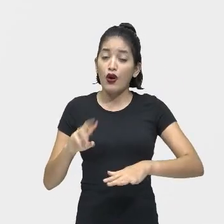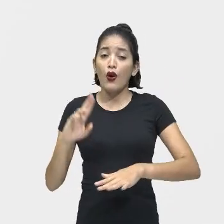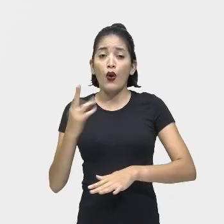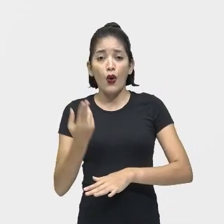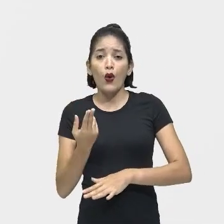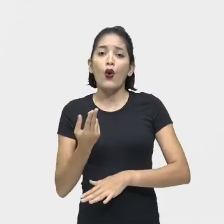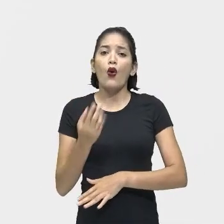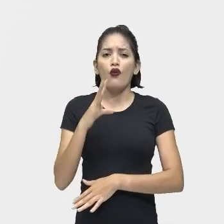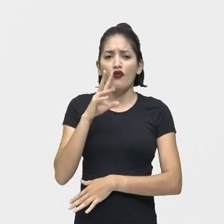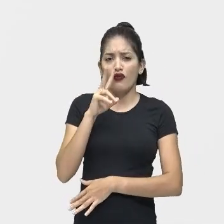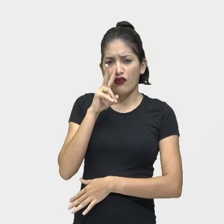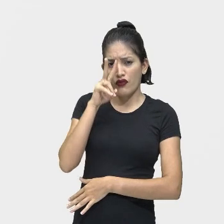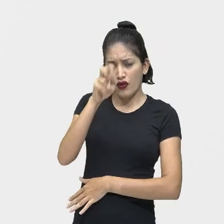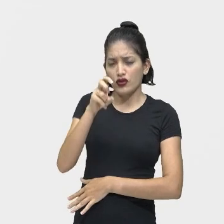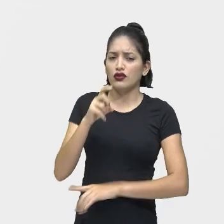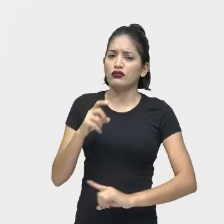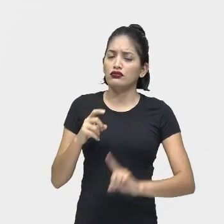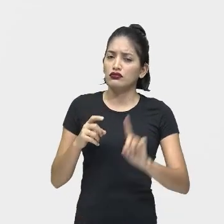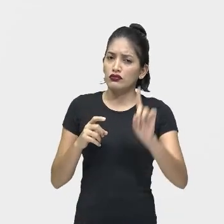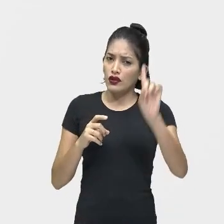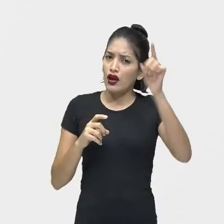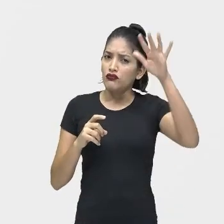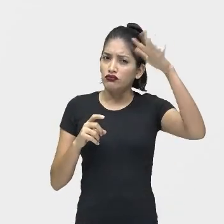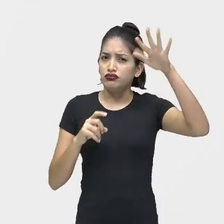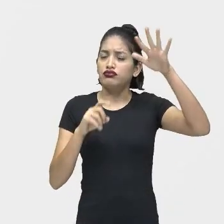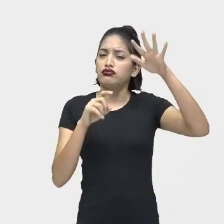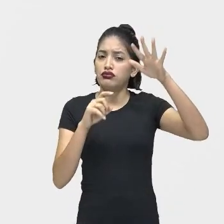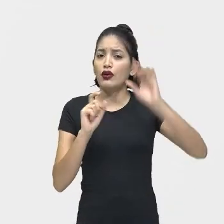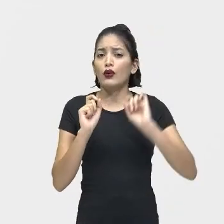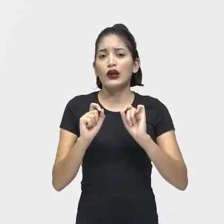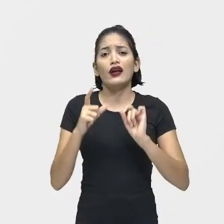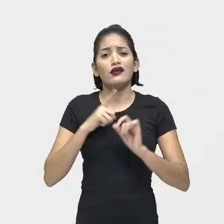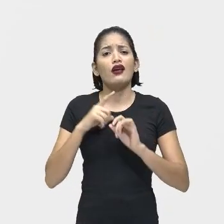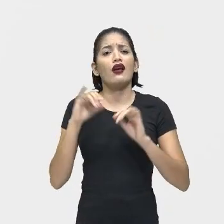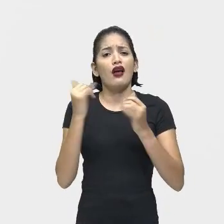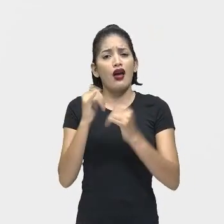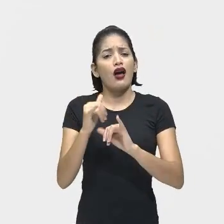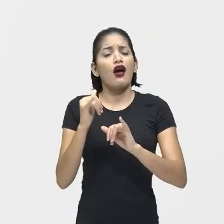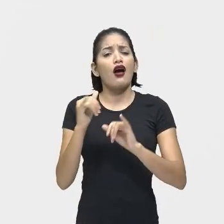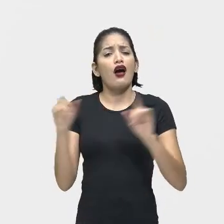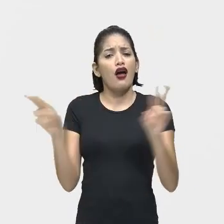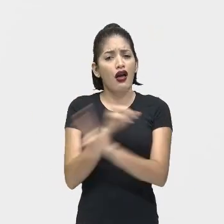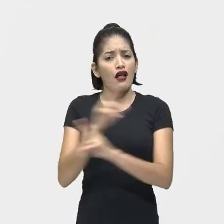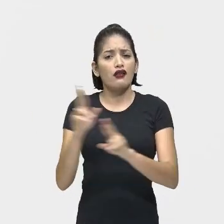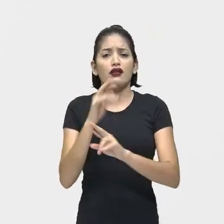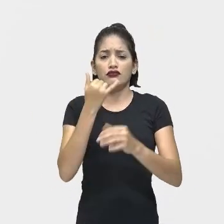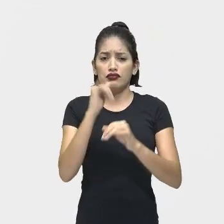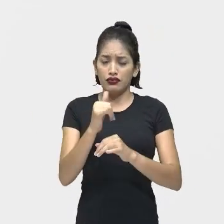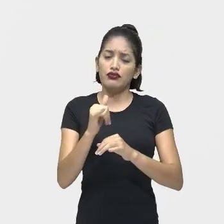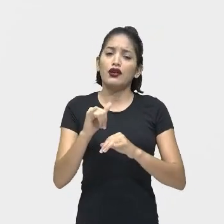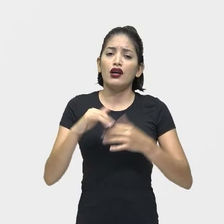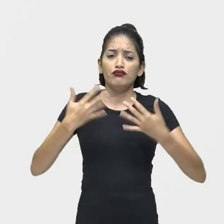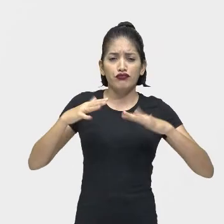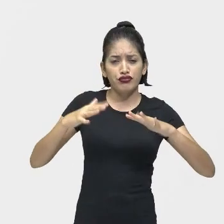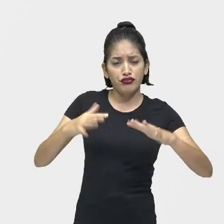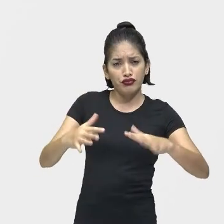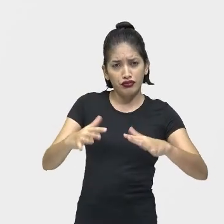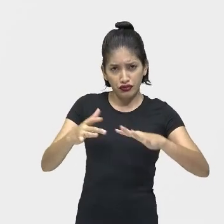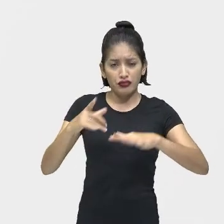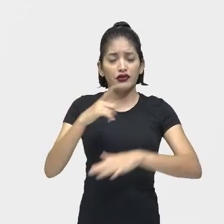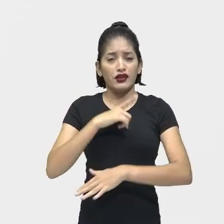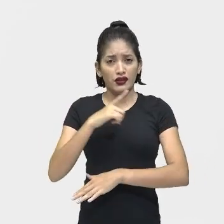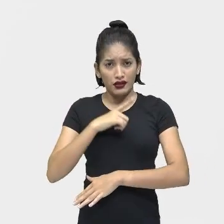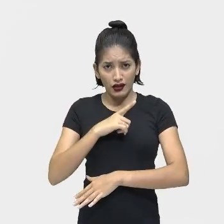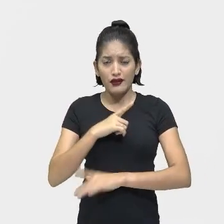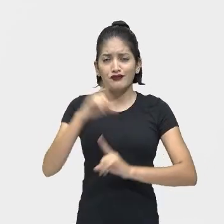alta intensidade. E ela está relacionada à energia de vibrações da fonte que o emite as ondas sonoras,